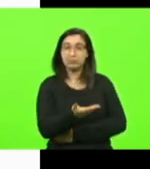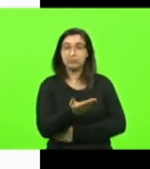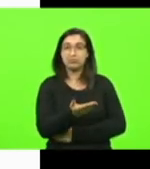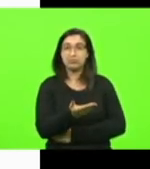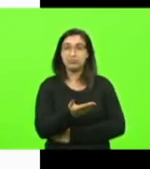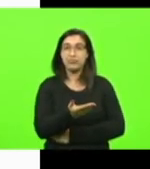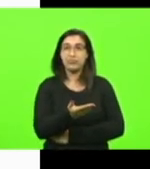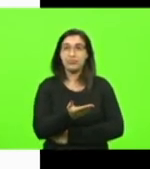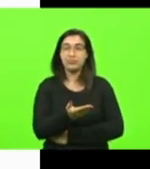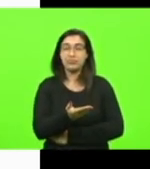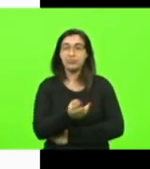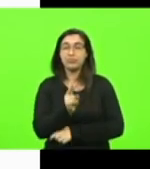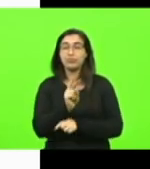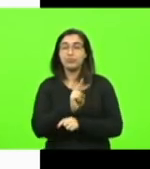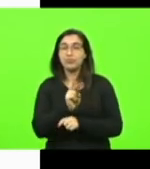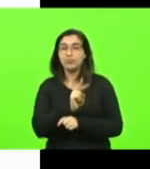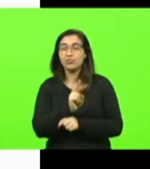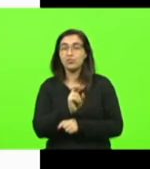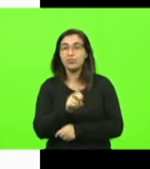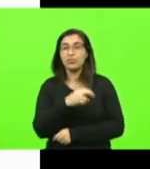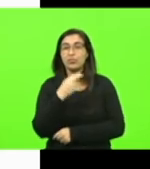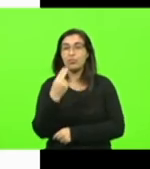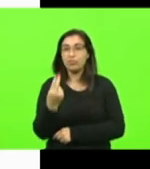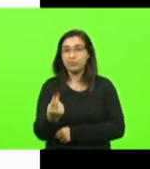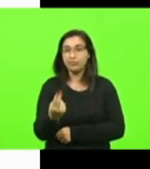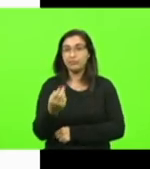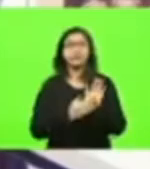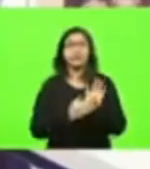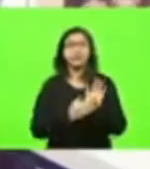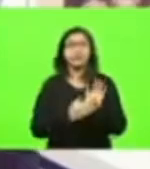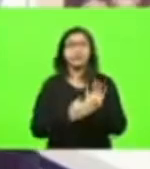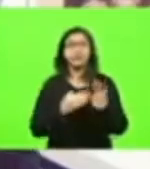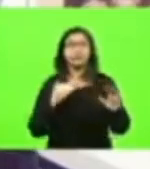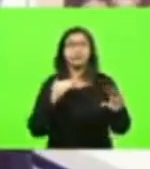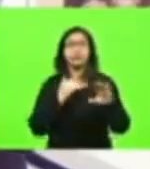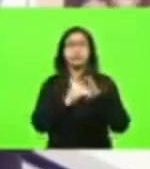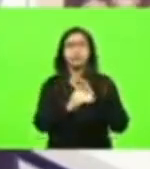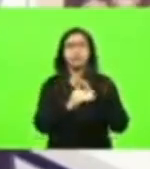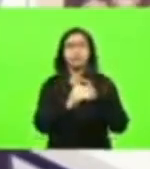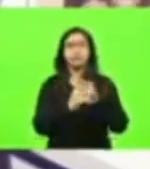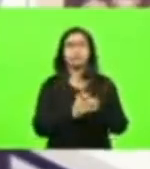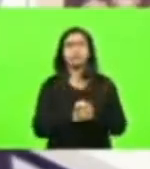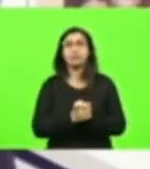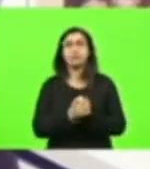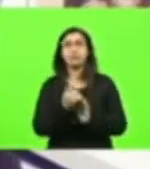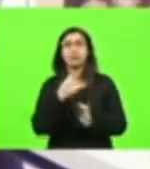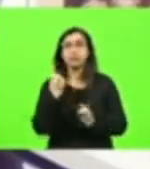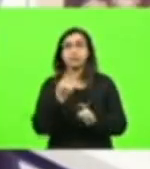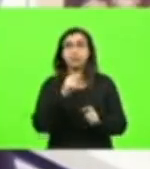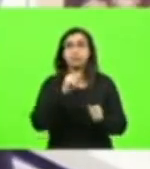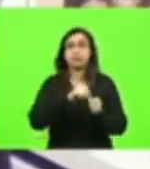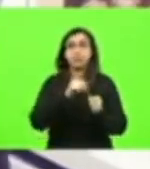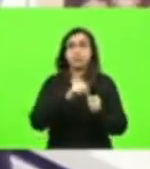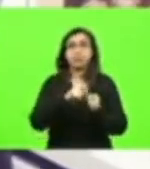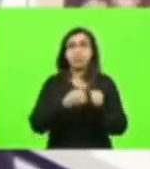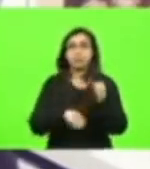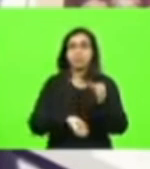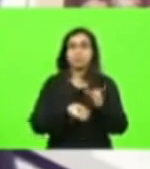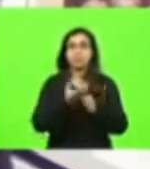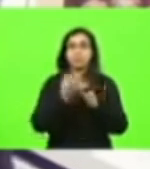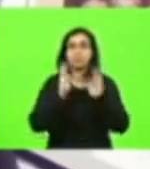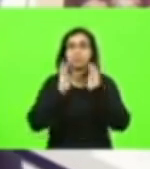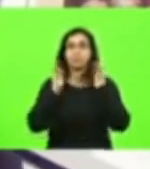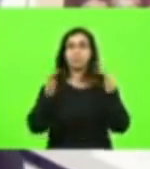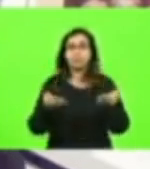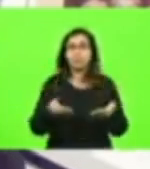o vigia ou a servente discrimina. Ao final da audiência pública, a deputada Luciane